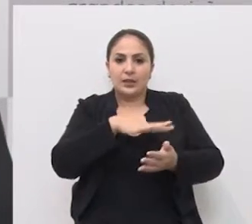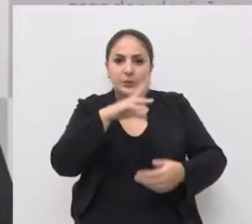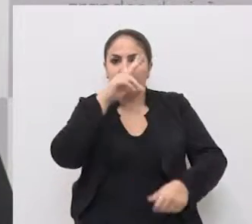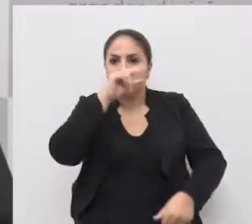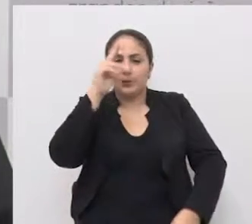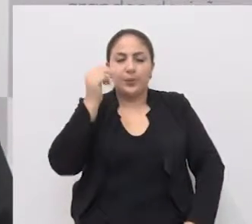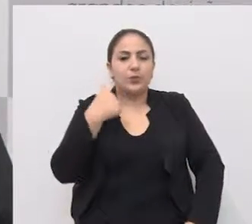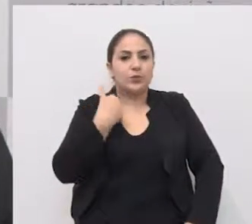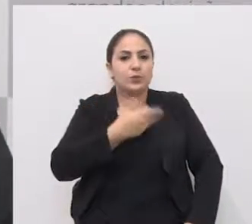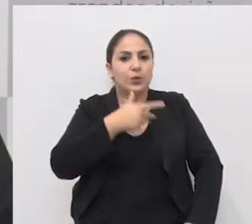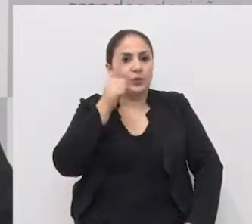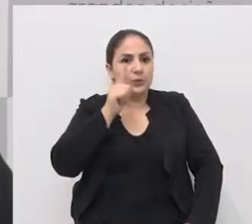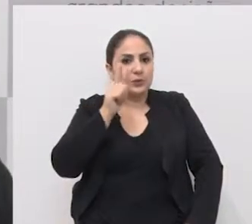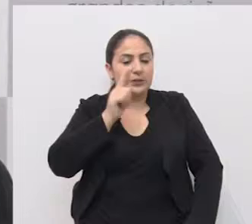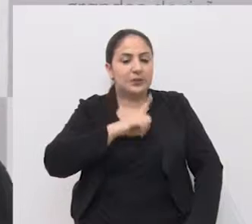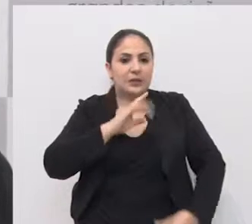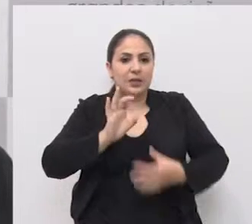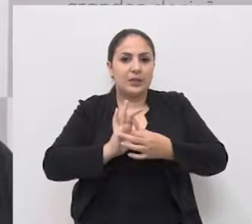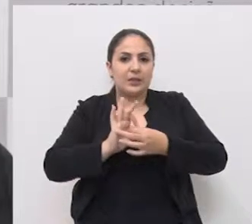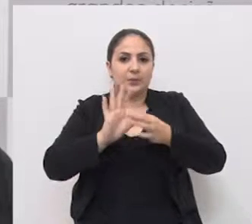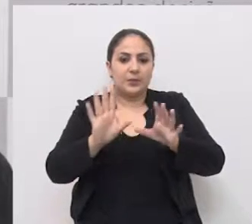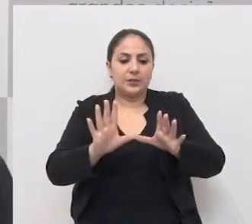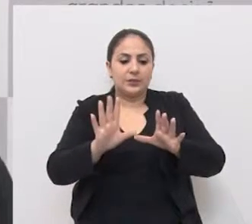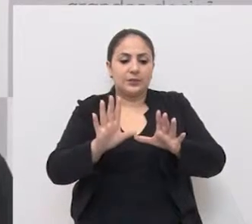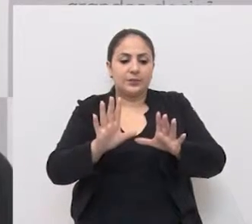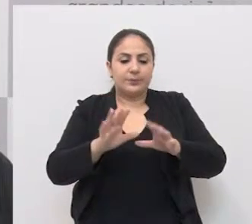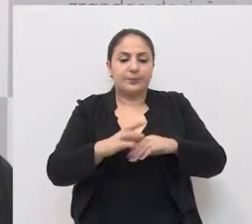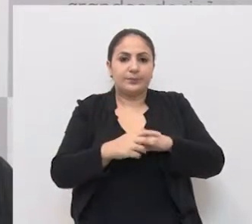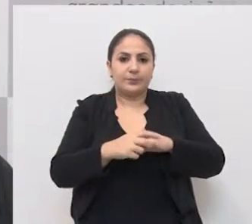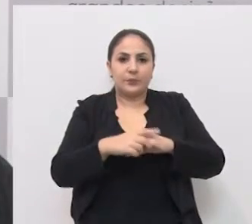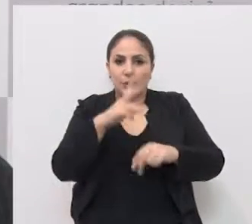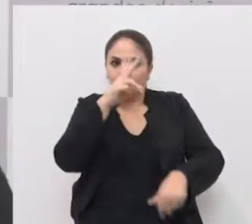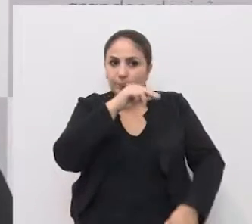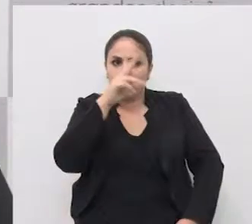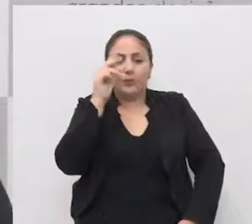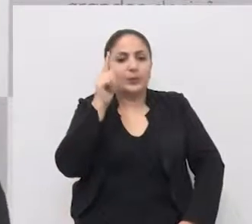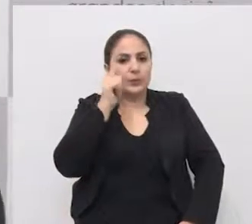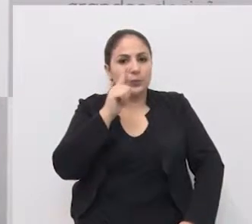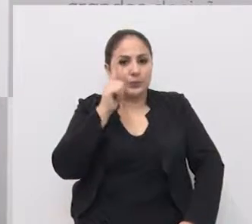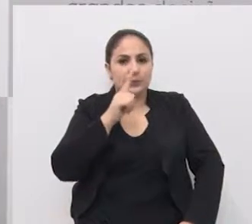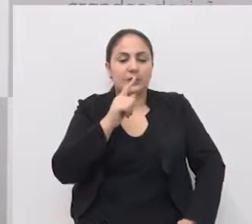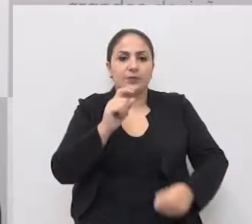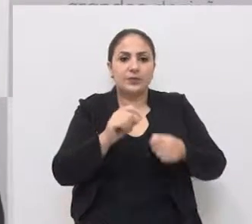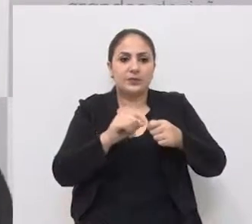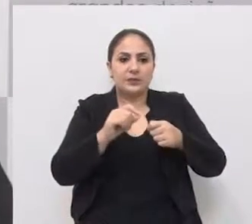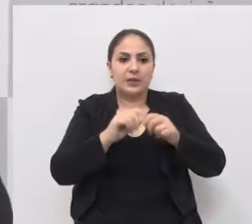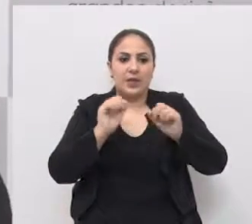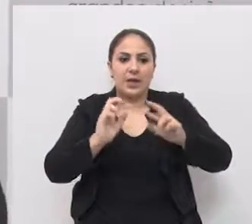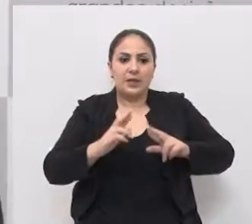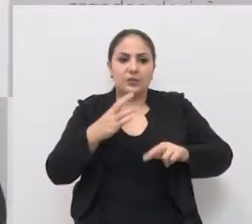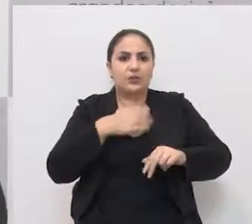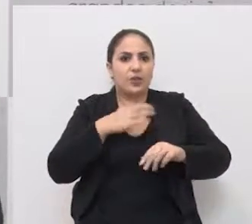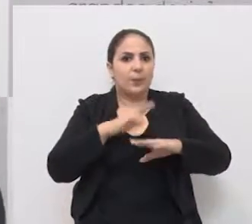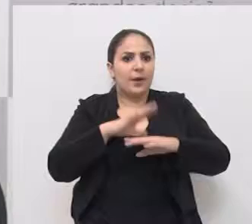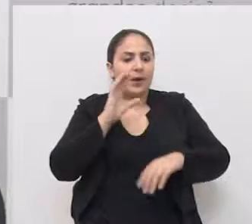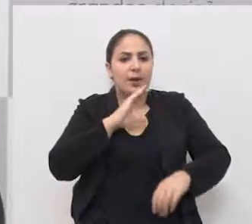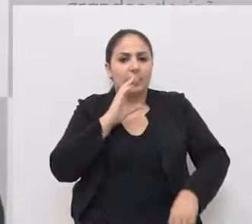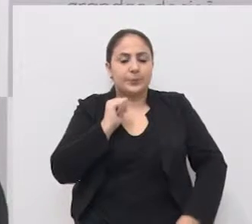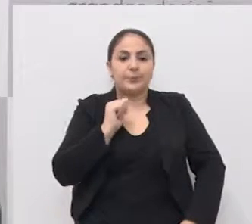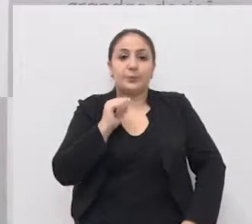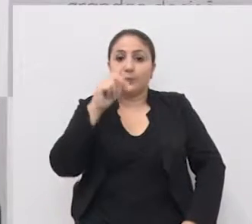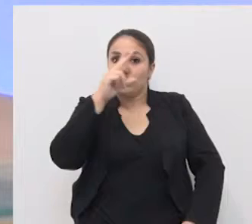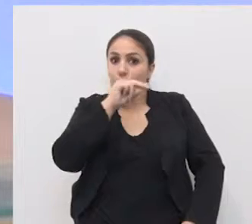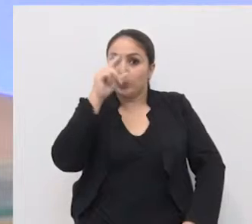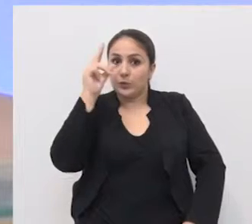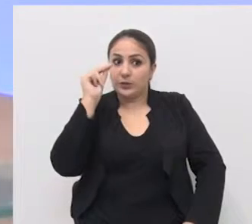realidade municipal, para que a gente possa, então, através de autorização legislativa, que o prefeito possa, então, regularizar essas áreas de forma